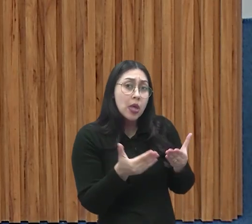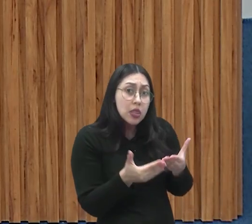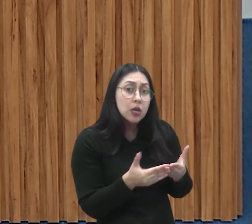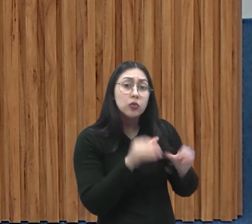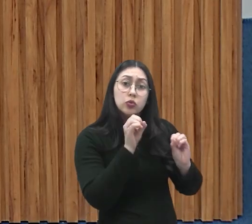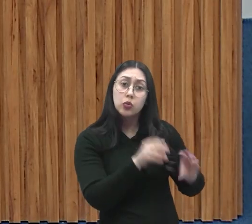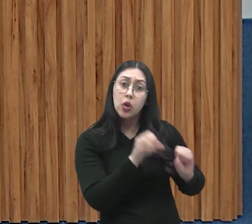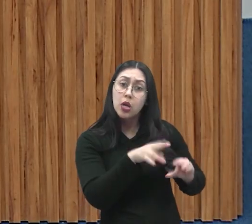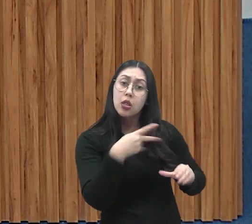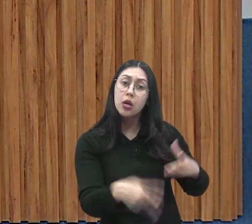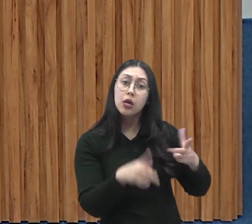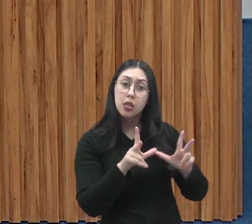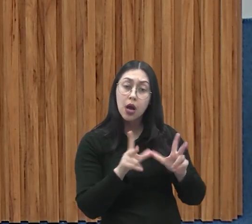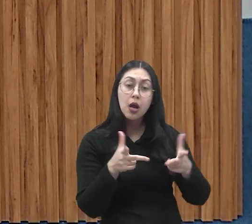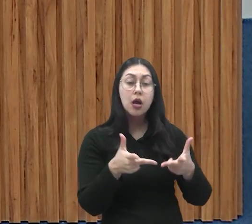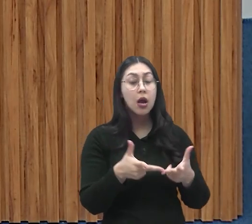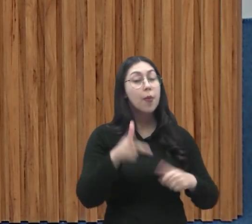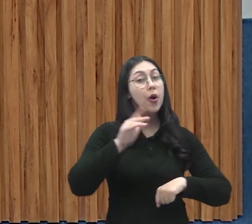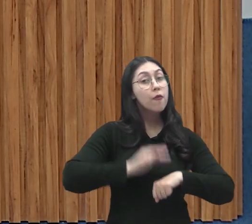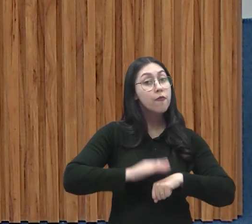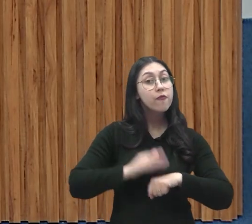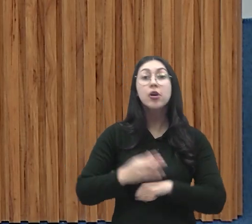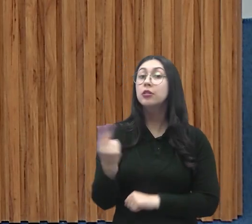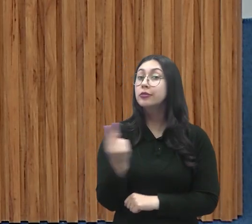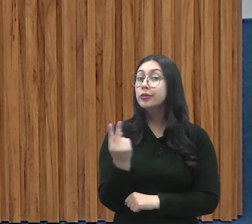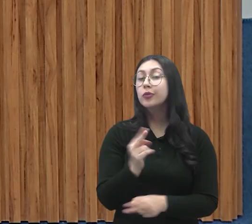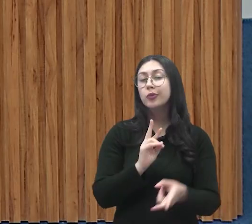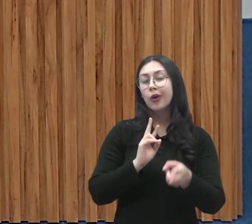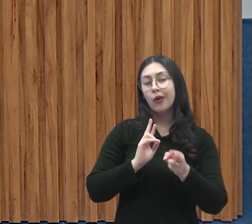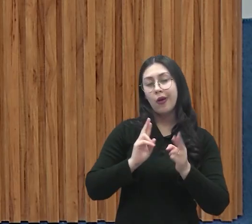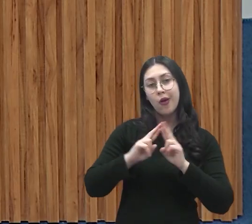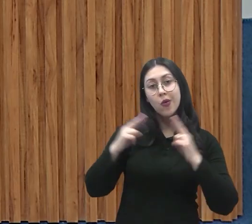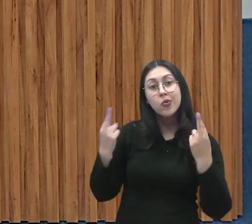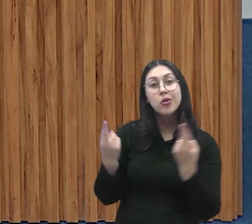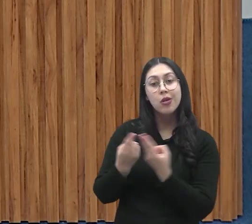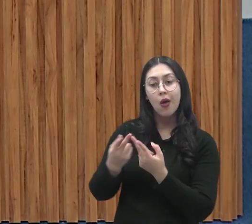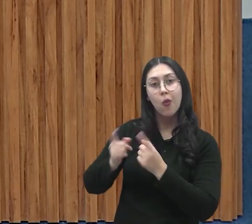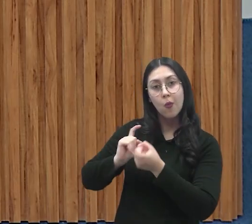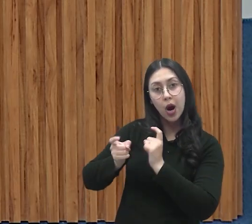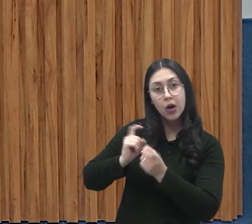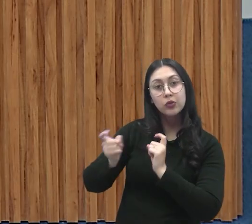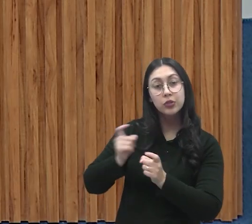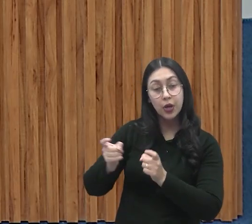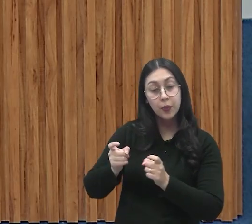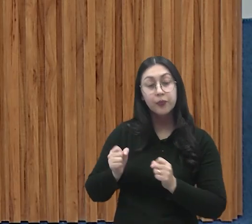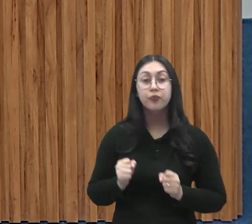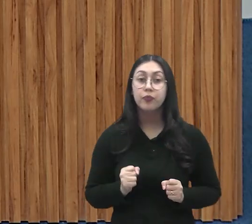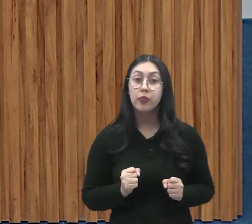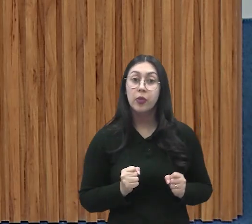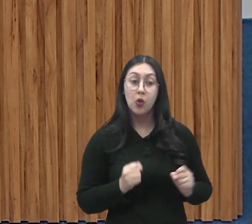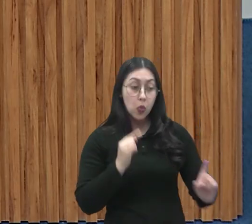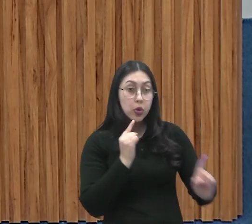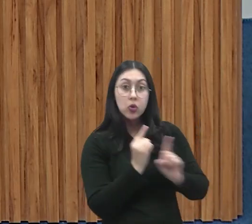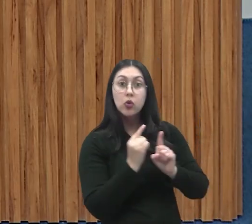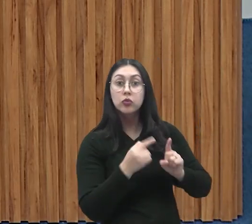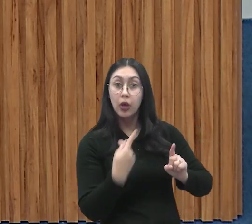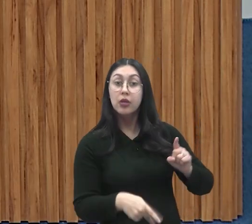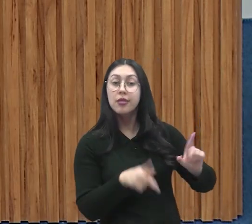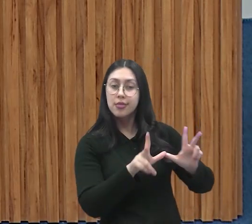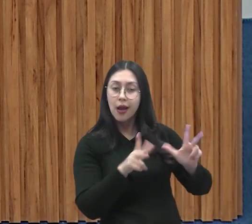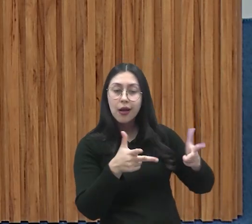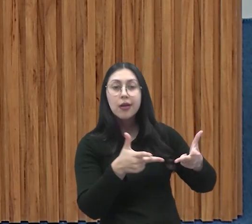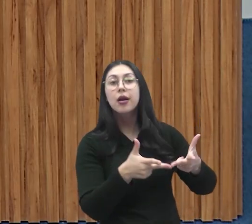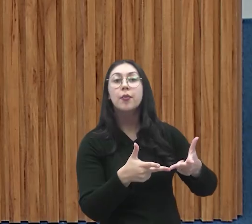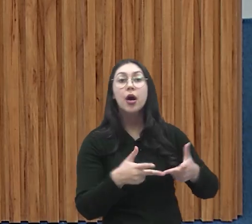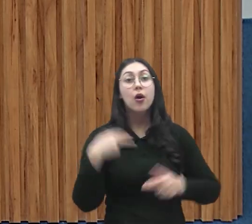Comissão de Educação da Câmara de São José realizou a segunda reunião do ano. Durante o encontro no auditório Mário